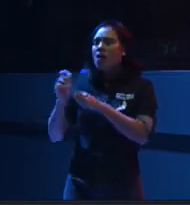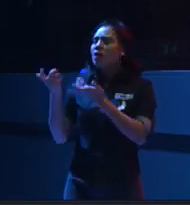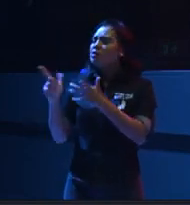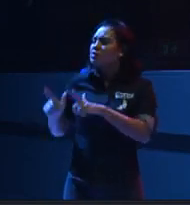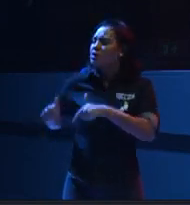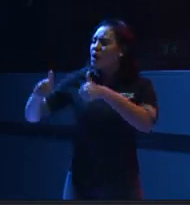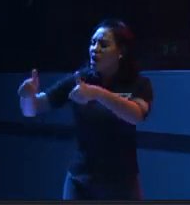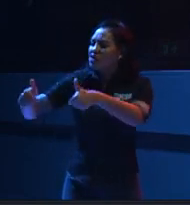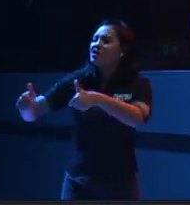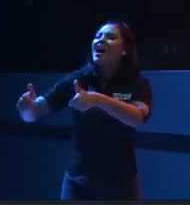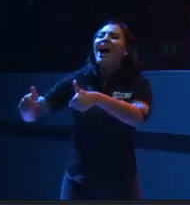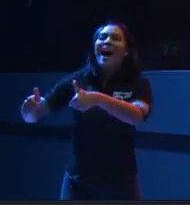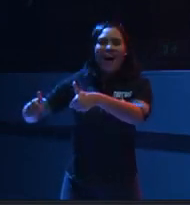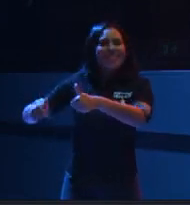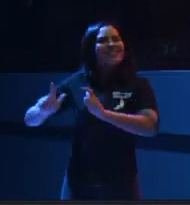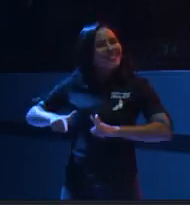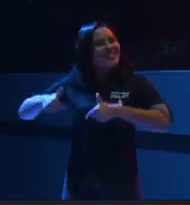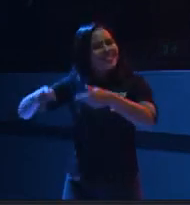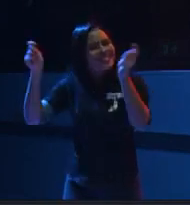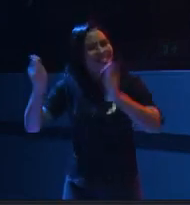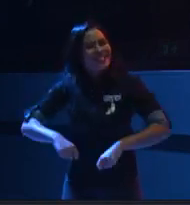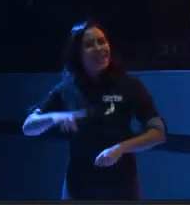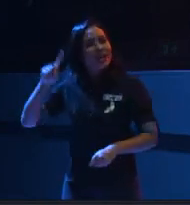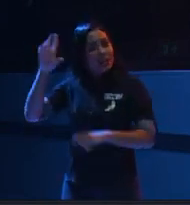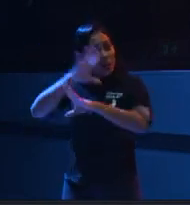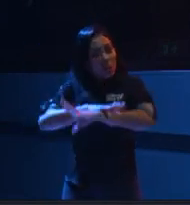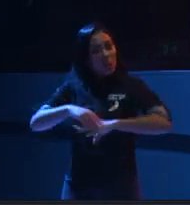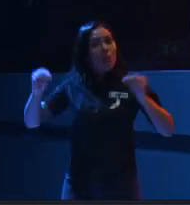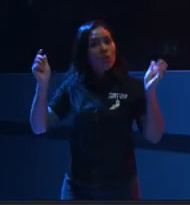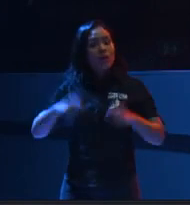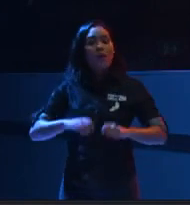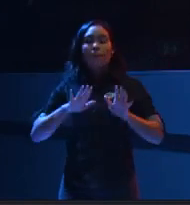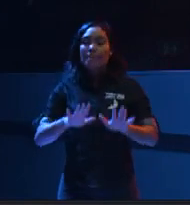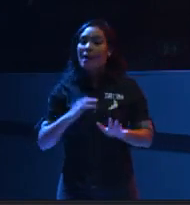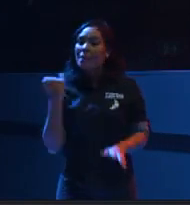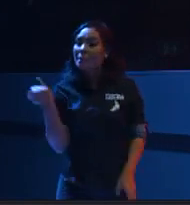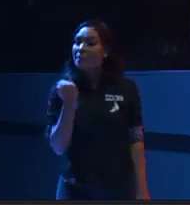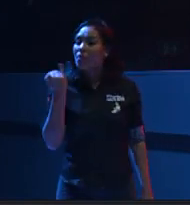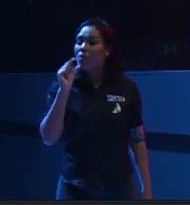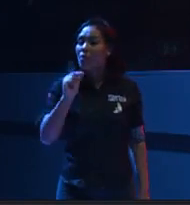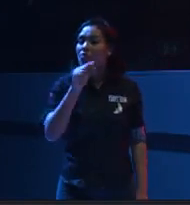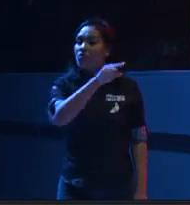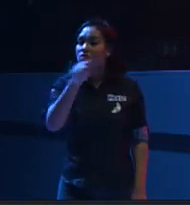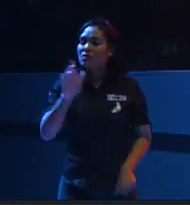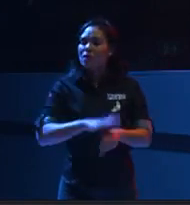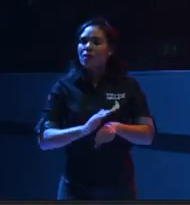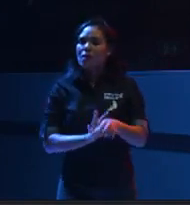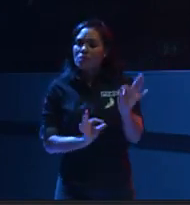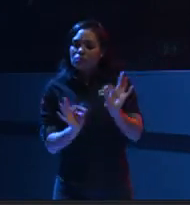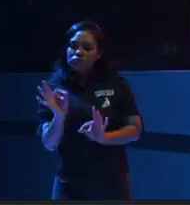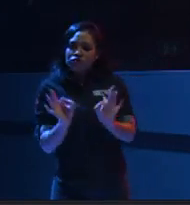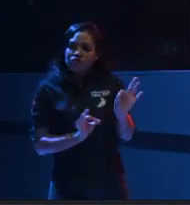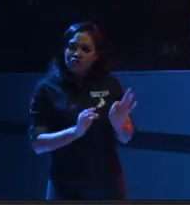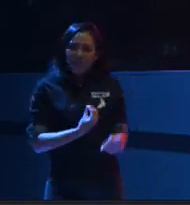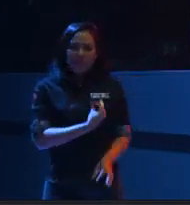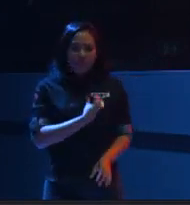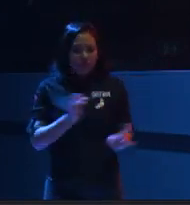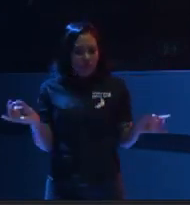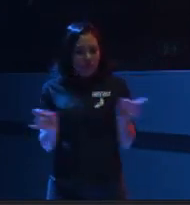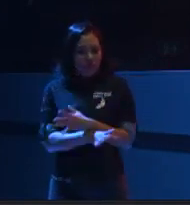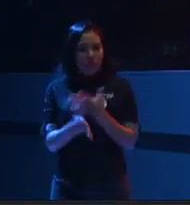Deus ainda cura mas é fundamental que você se Organize para receber o seu milagre